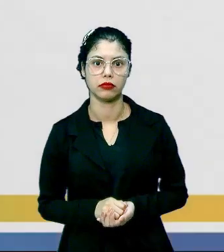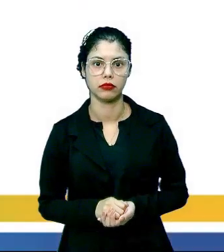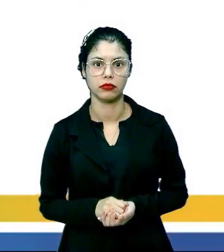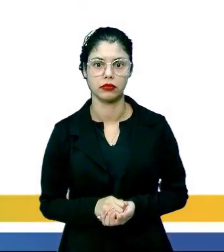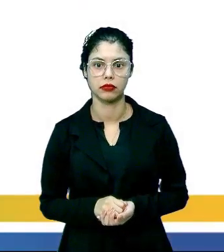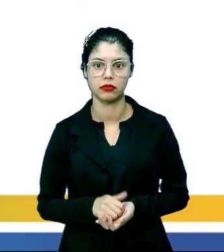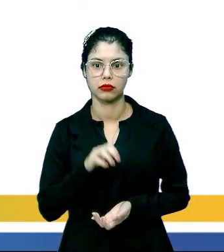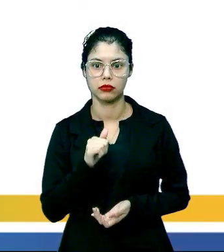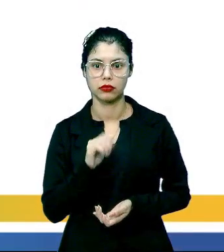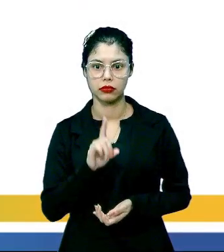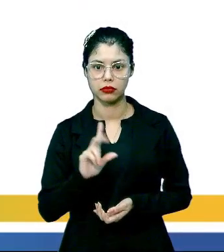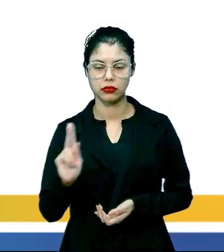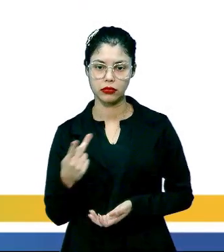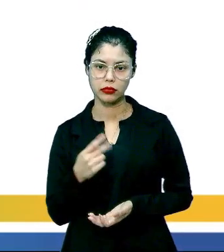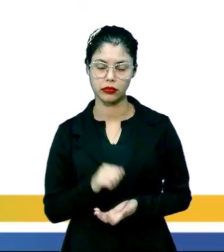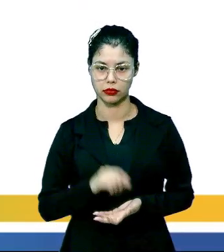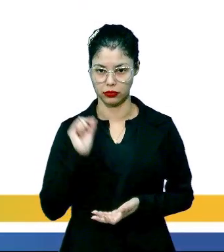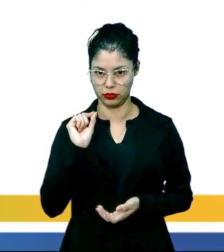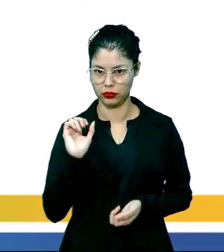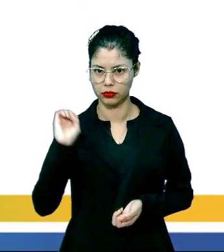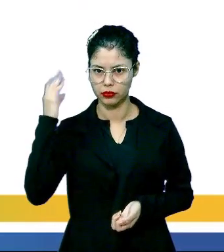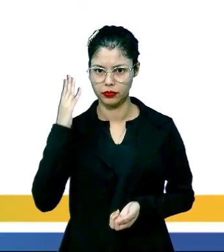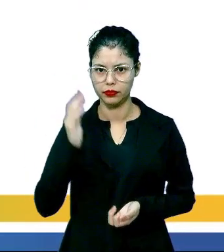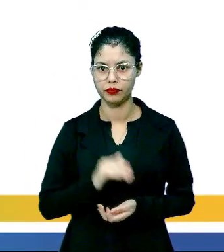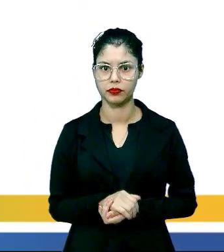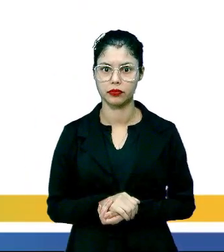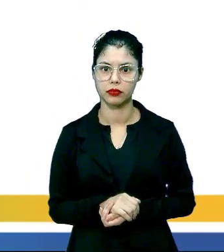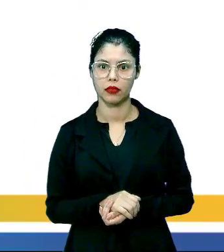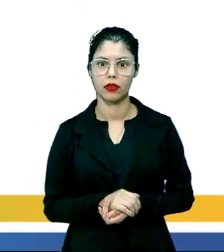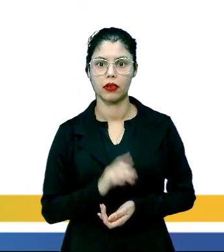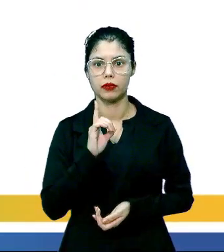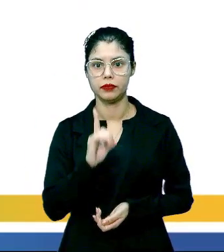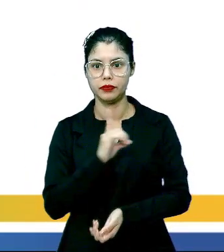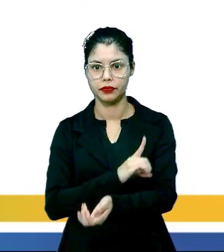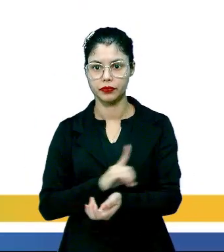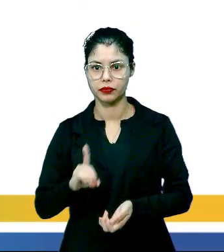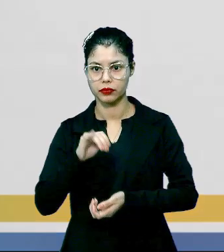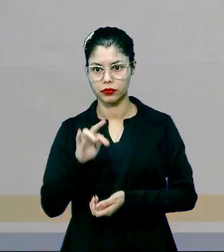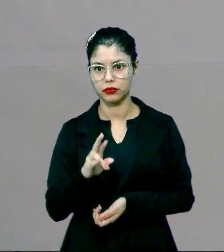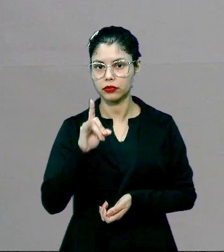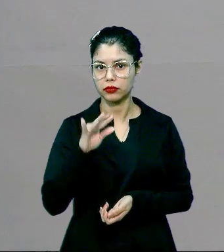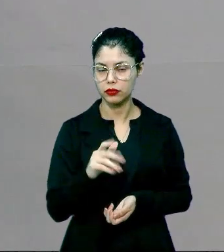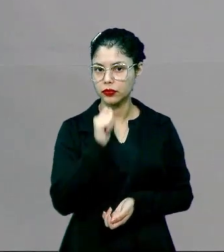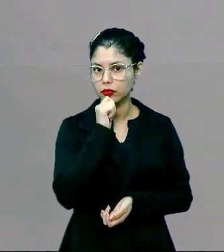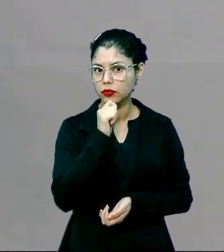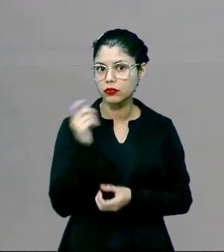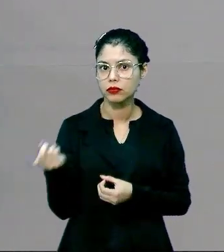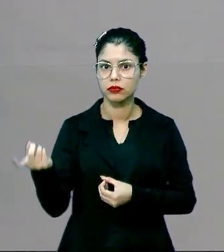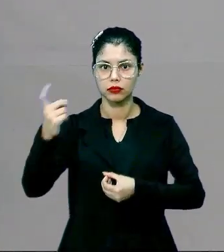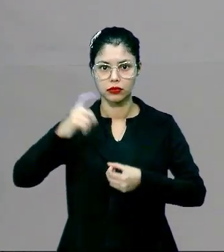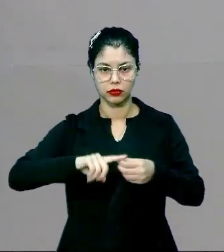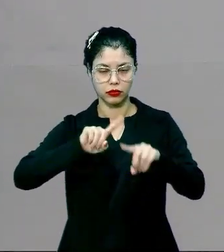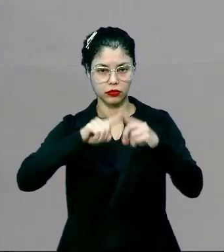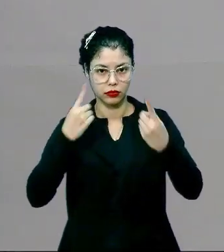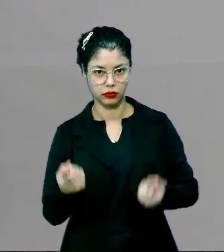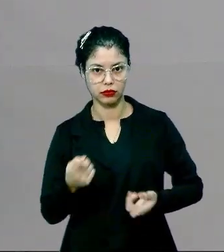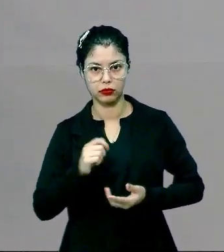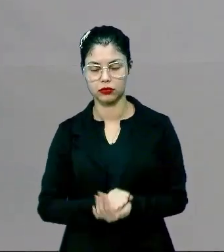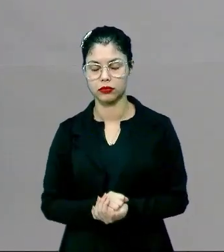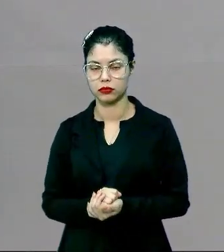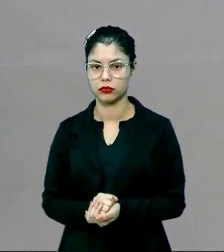inibe aí o ADH, tá? O que pode também? Diabetes insípidos. Olha só, voltando mais uma